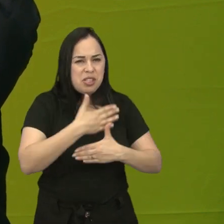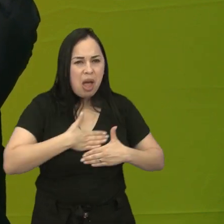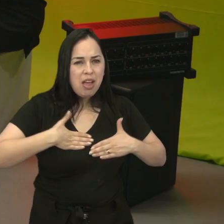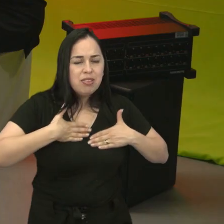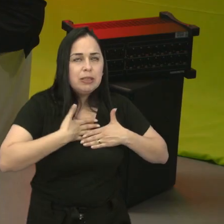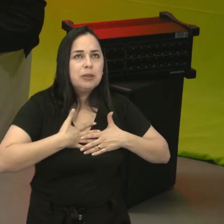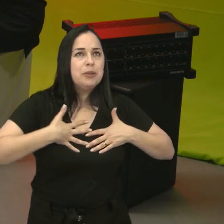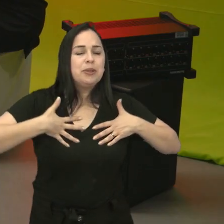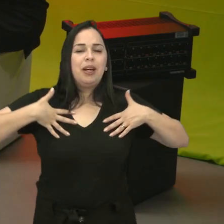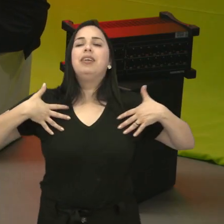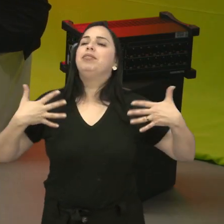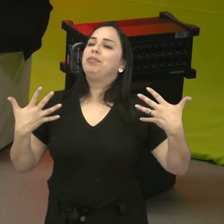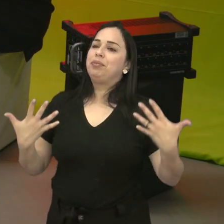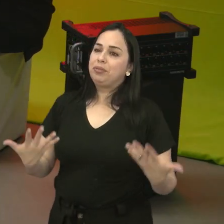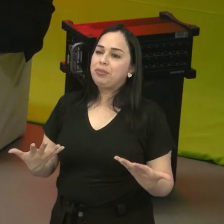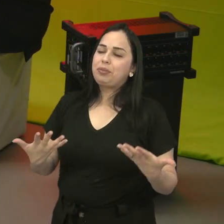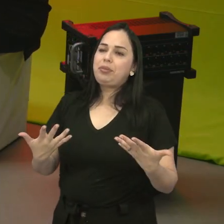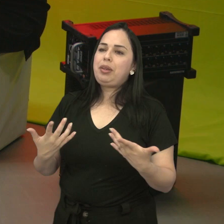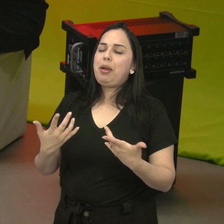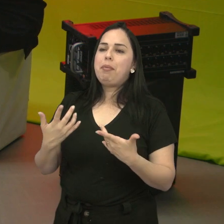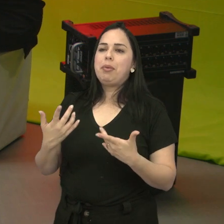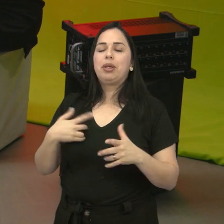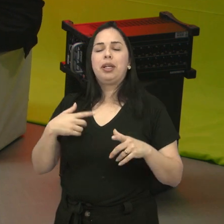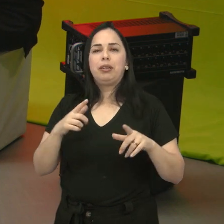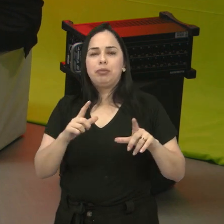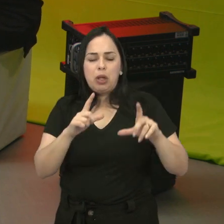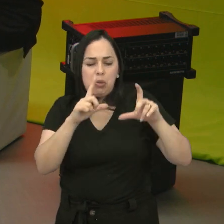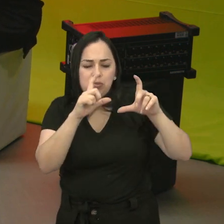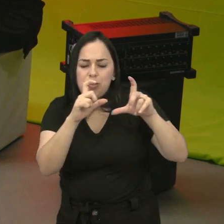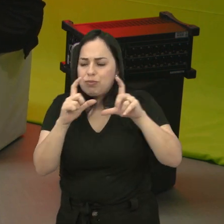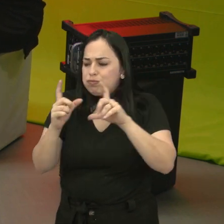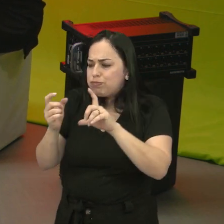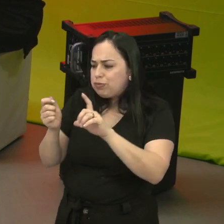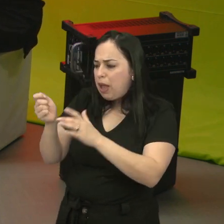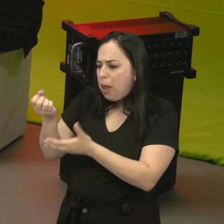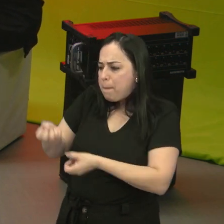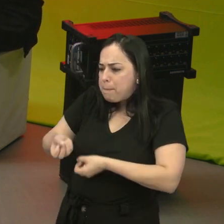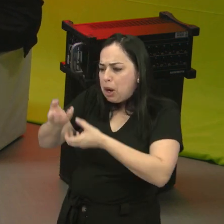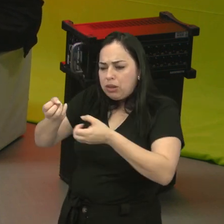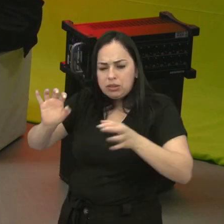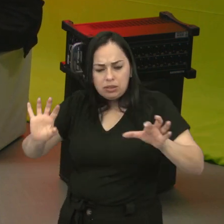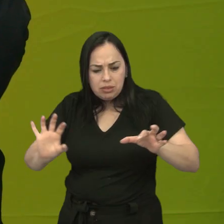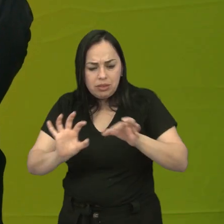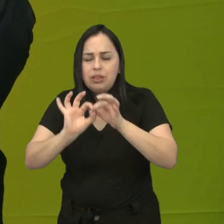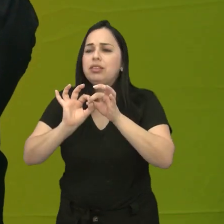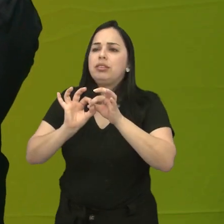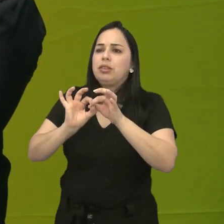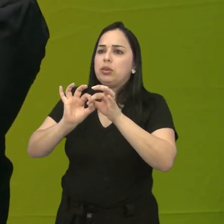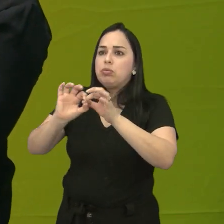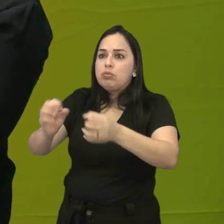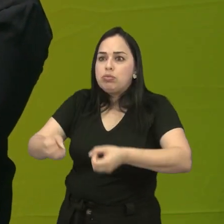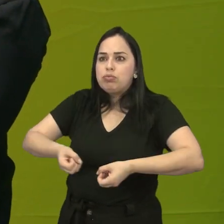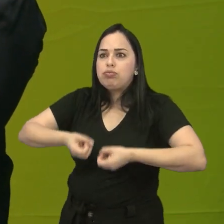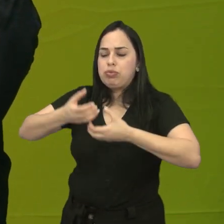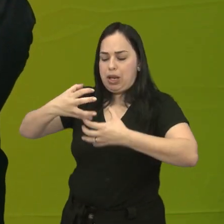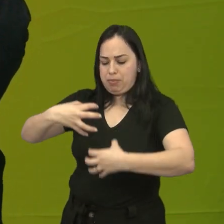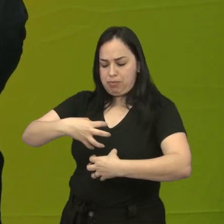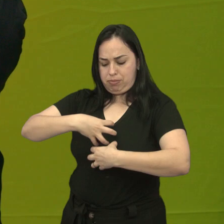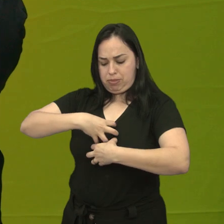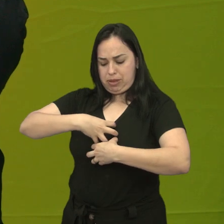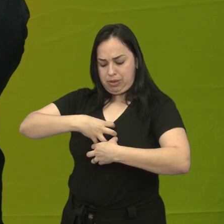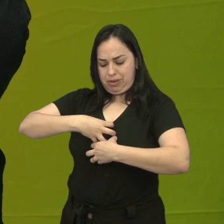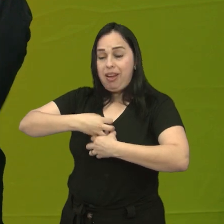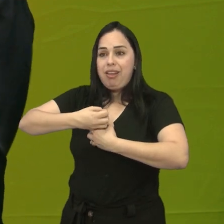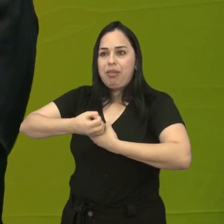Foi um casamento perfeito. É, sim, porque aí eu encontrei formas de trazer coisas sobre mim, não